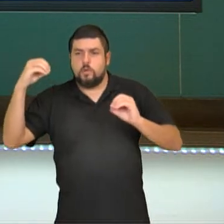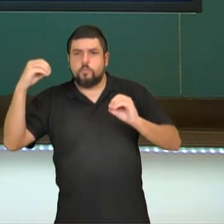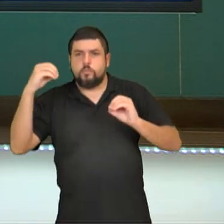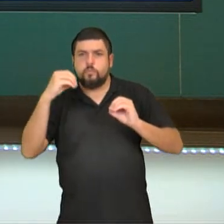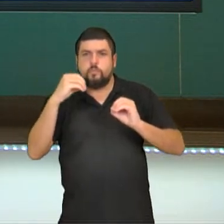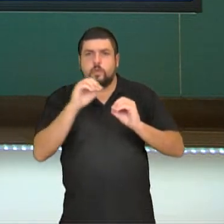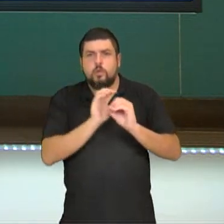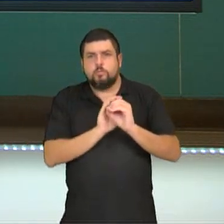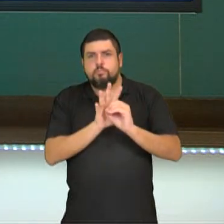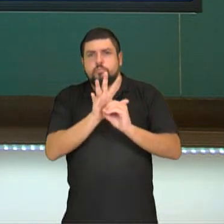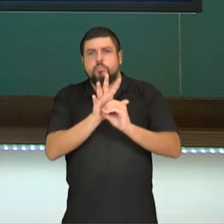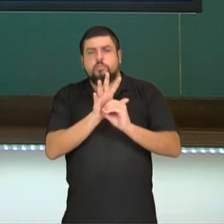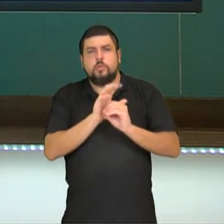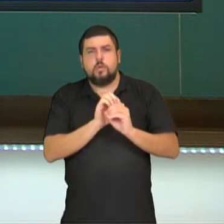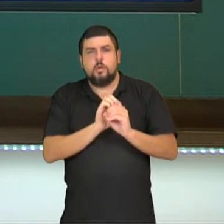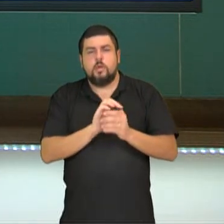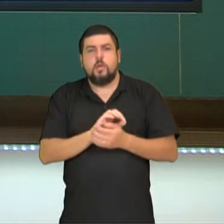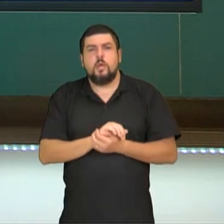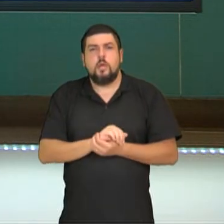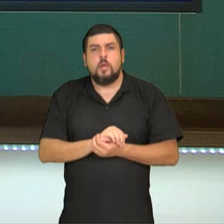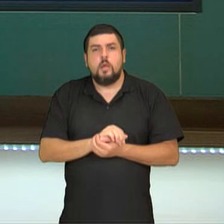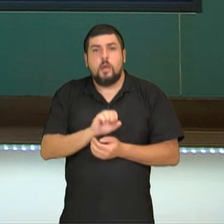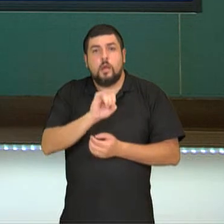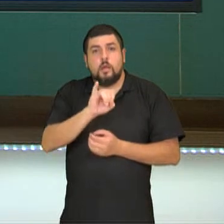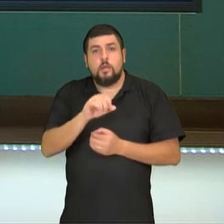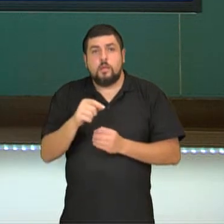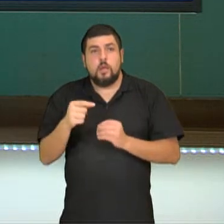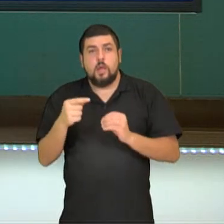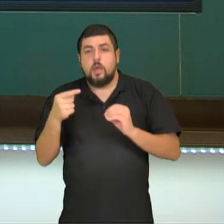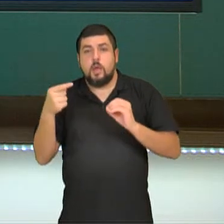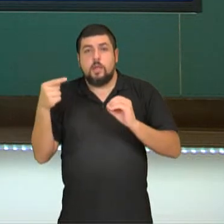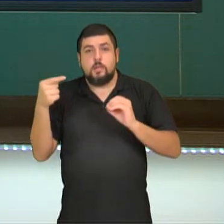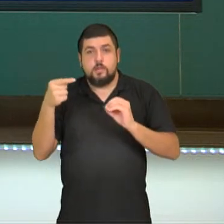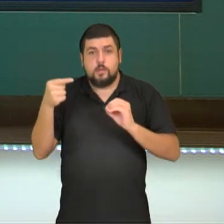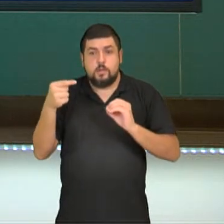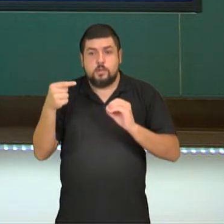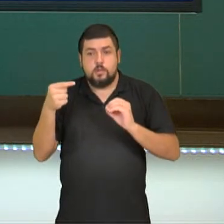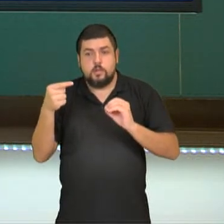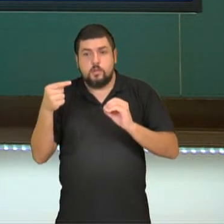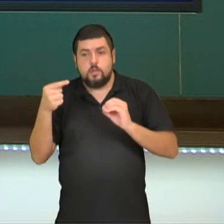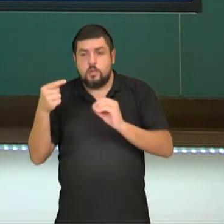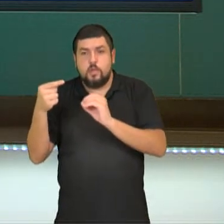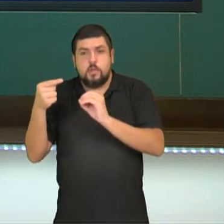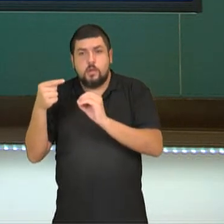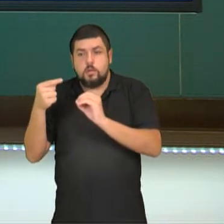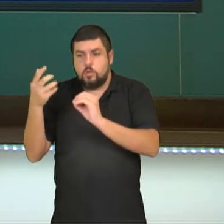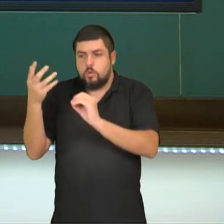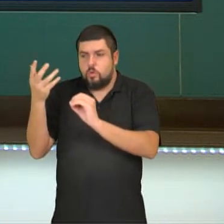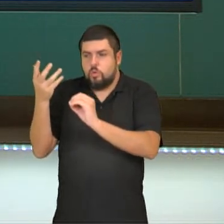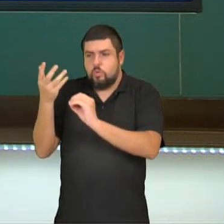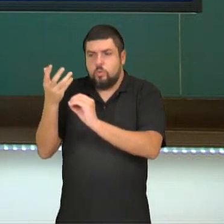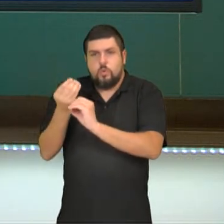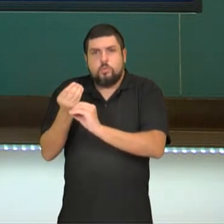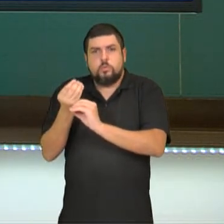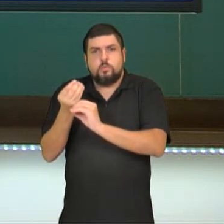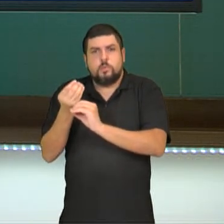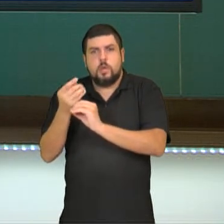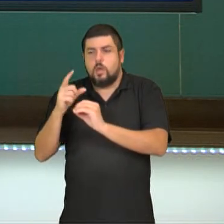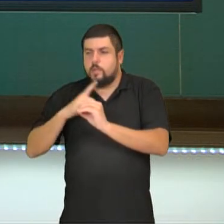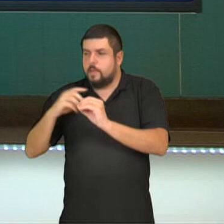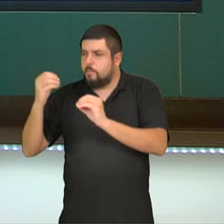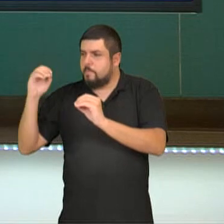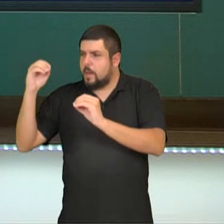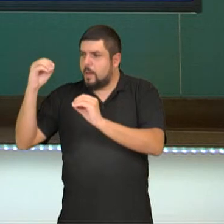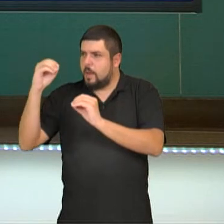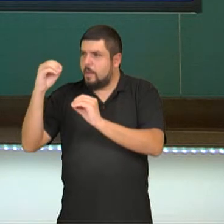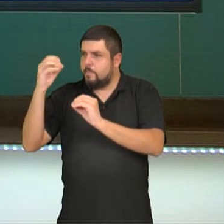campo. Já se eu pegar uma carga negativa e colocar aqui, ela vai ser atraída para dentro. Então, por isso, o campo da carga negativa é